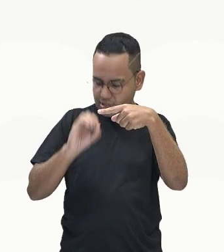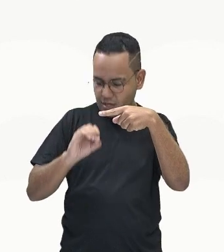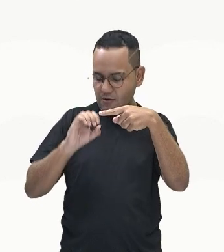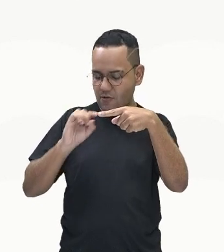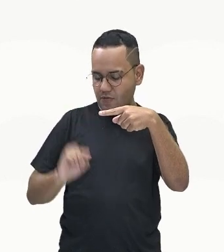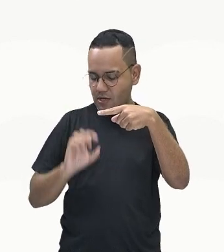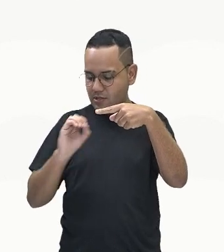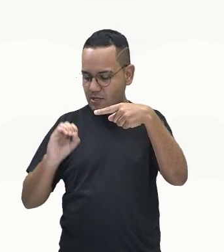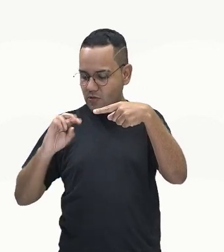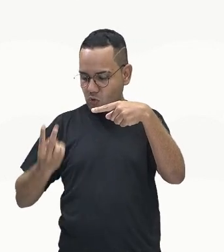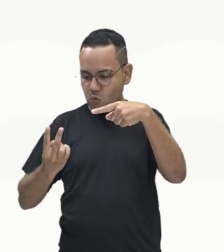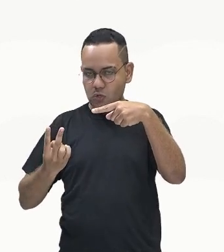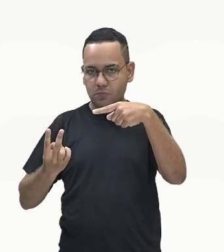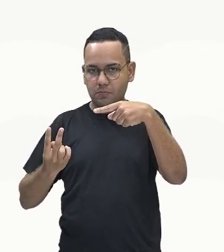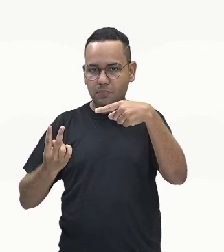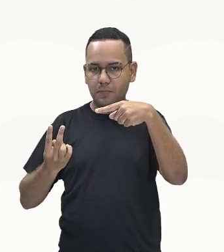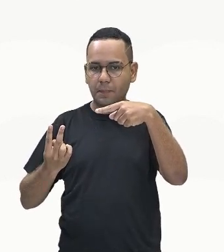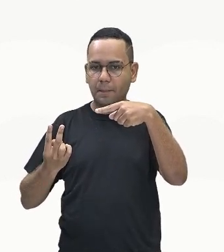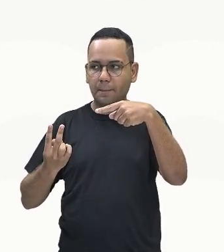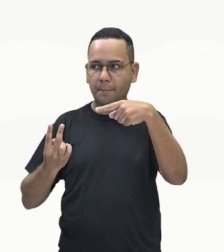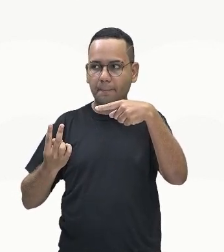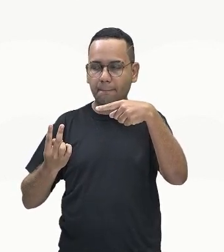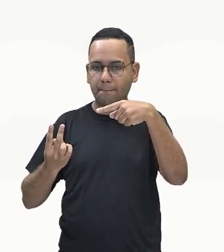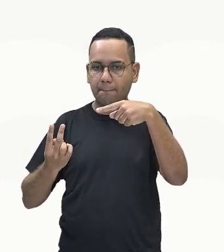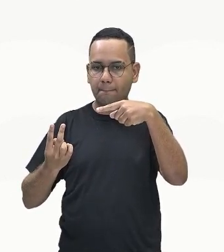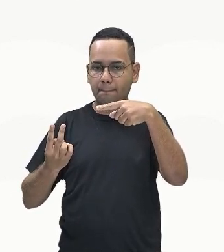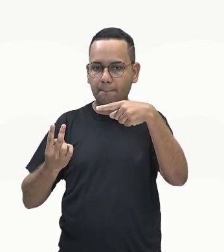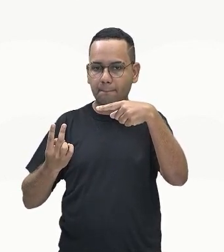0,02. Ok? E